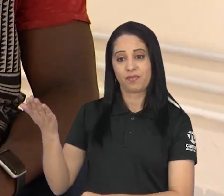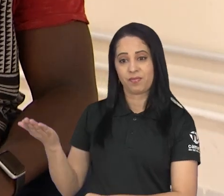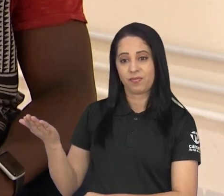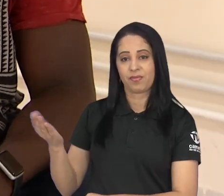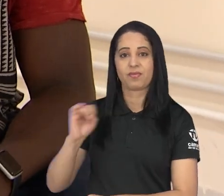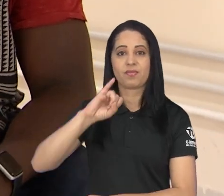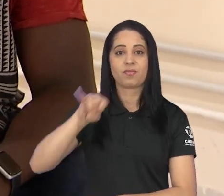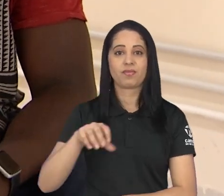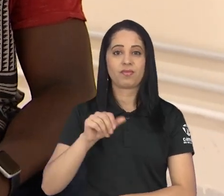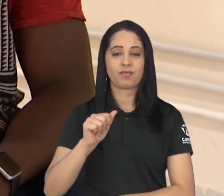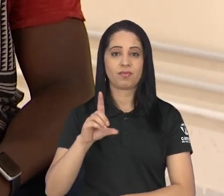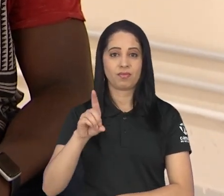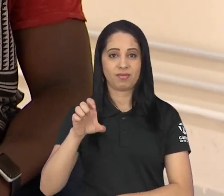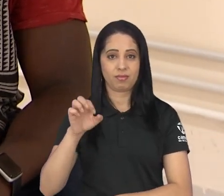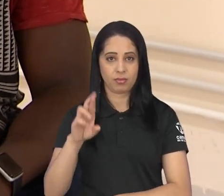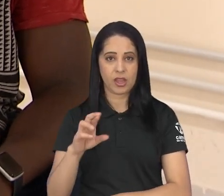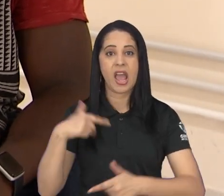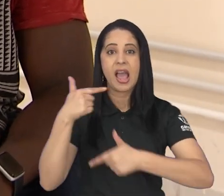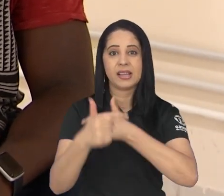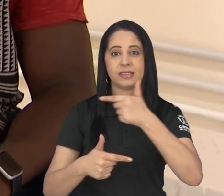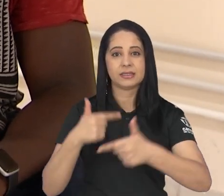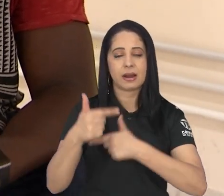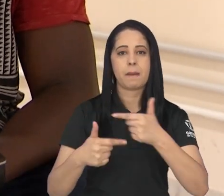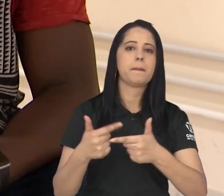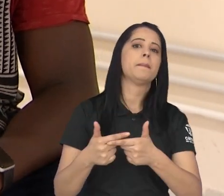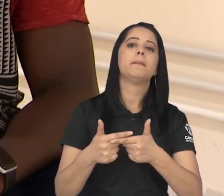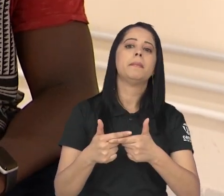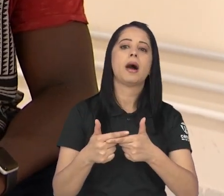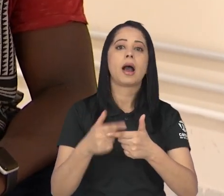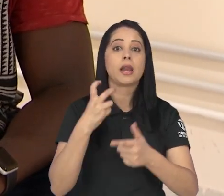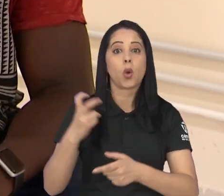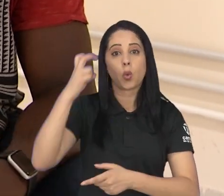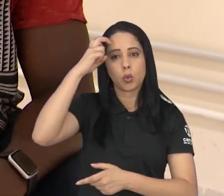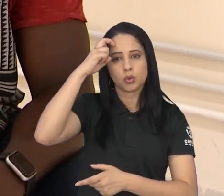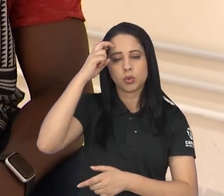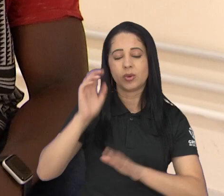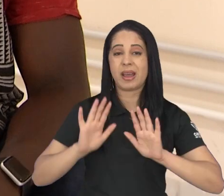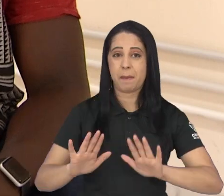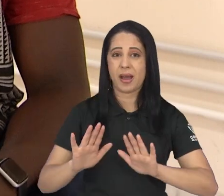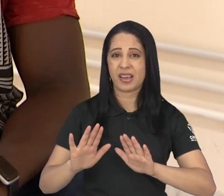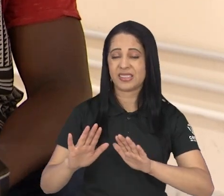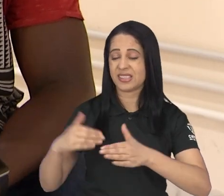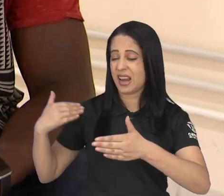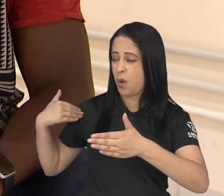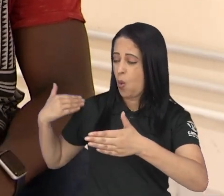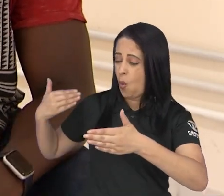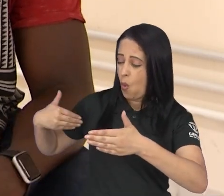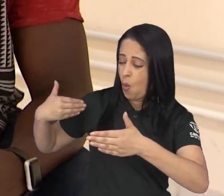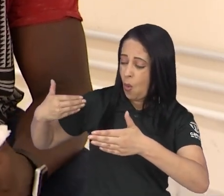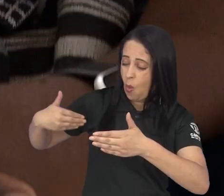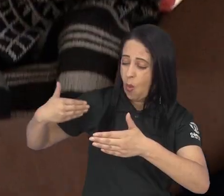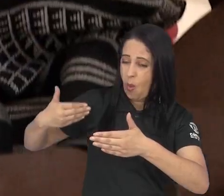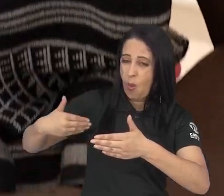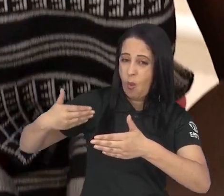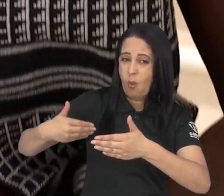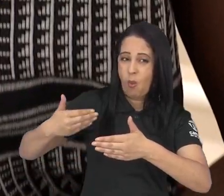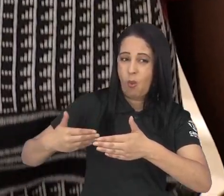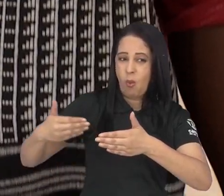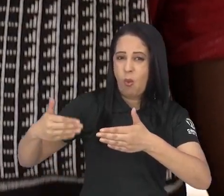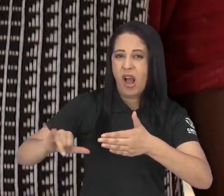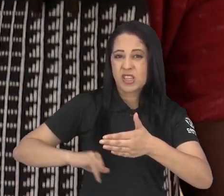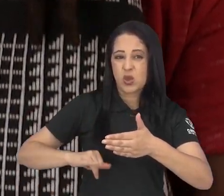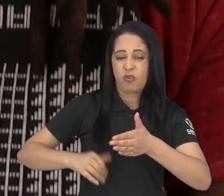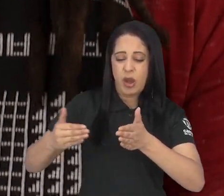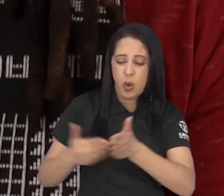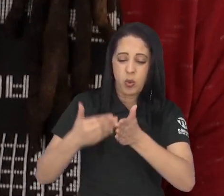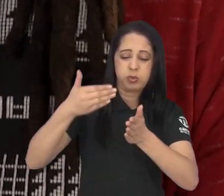há mais de 10 anos o Jader trabalha como produtor cultural mas para chegar no cargo que ocupa hoje teve que